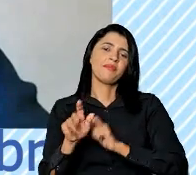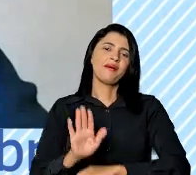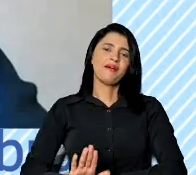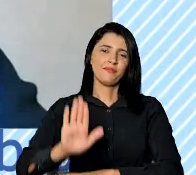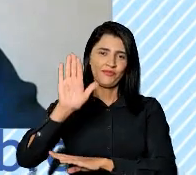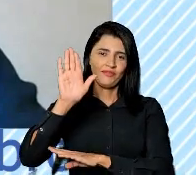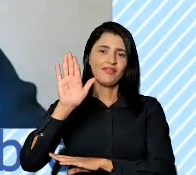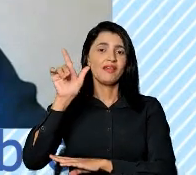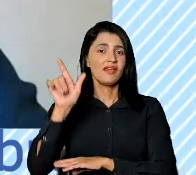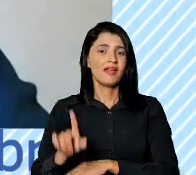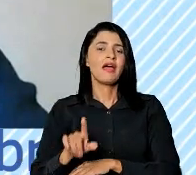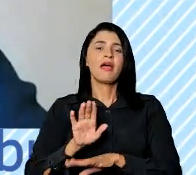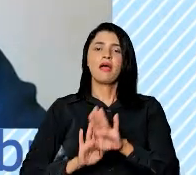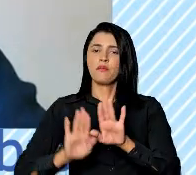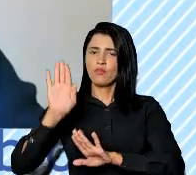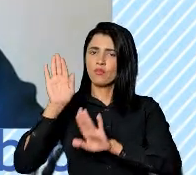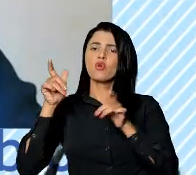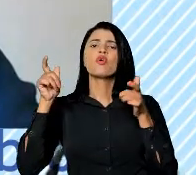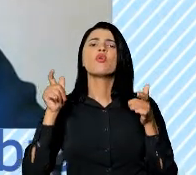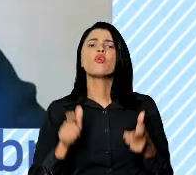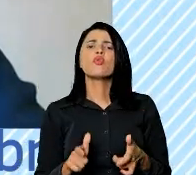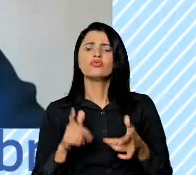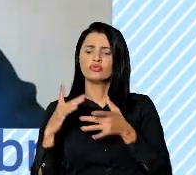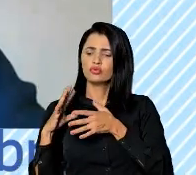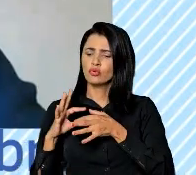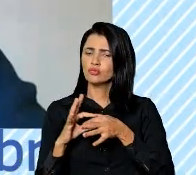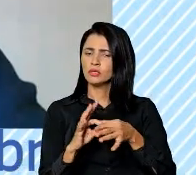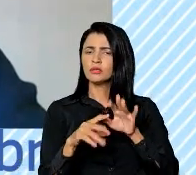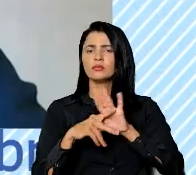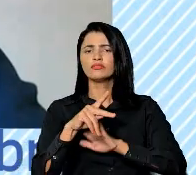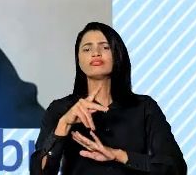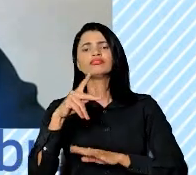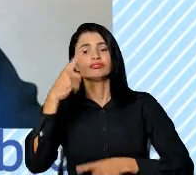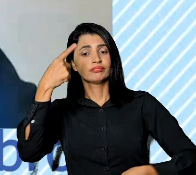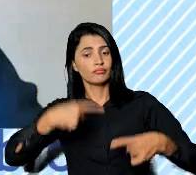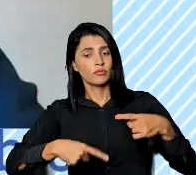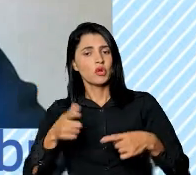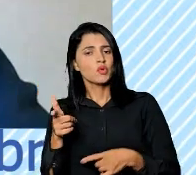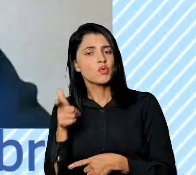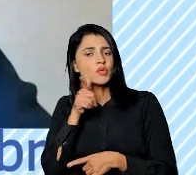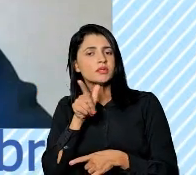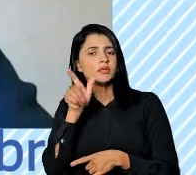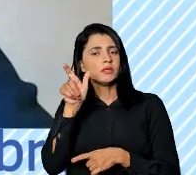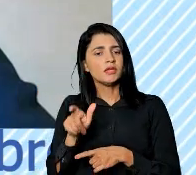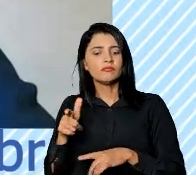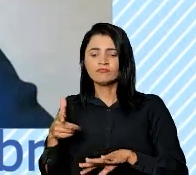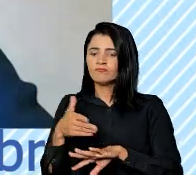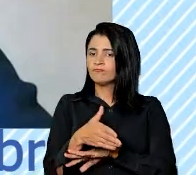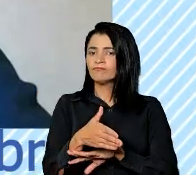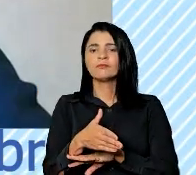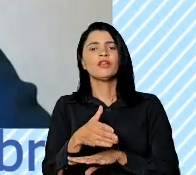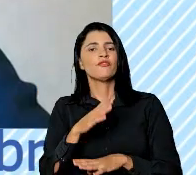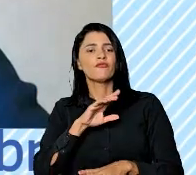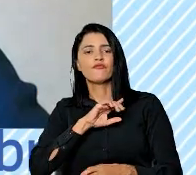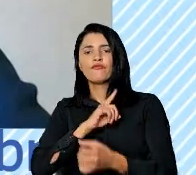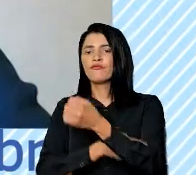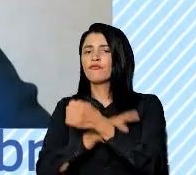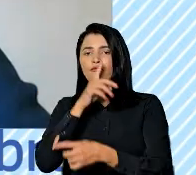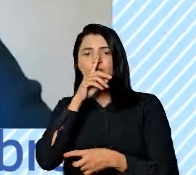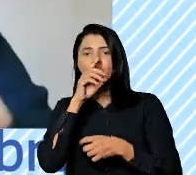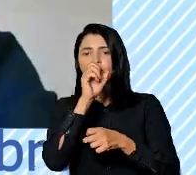né? Quando as mulheres ocupam o cenário político, nós conseguimos, através desta ocupação, fortalecer os